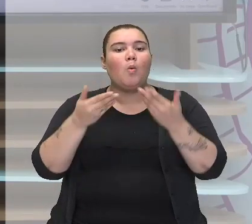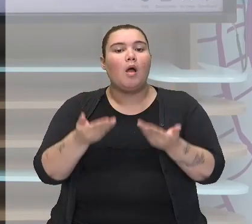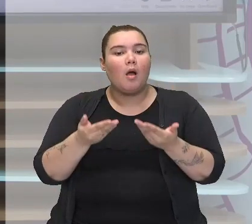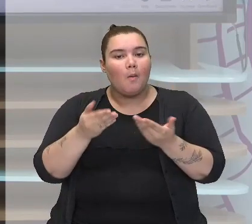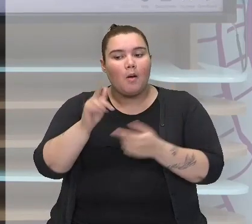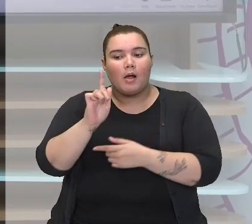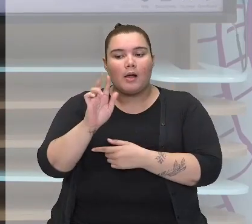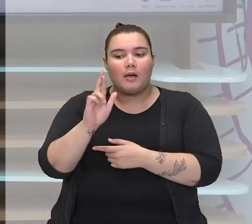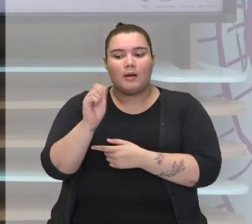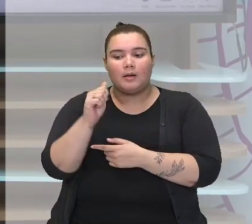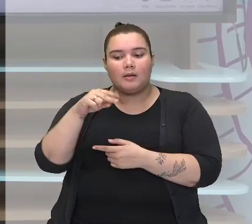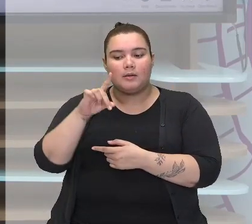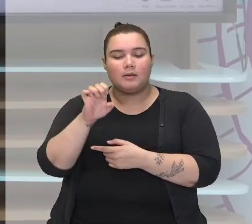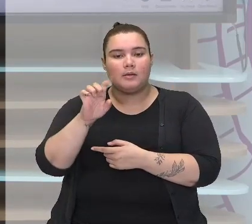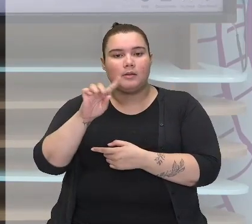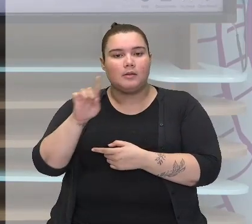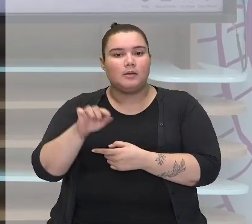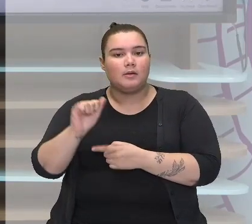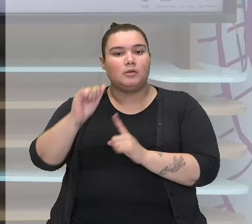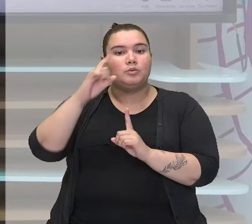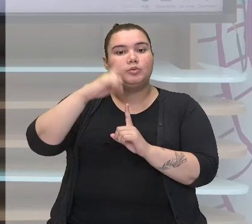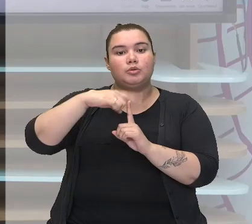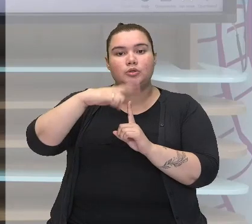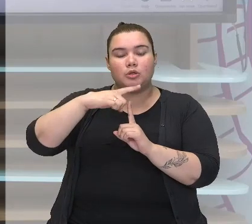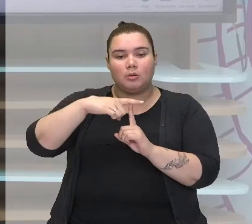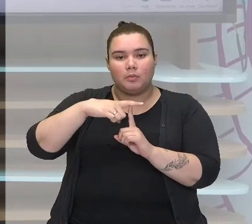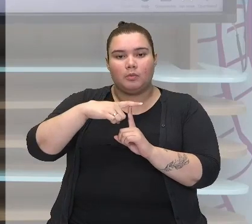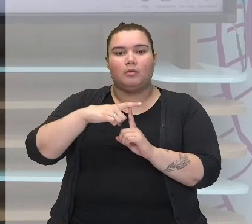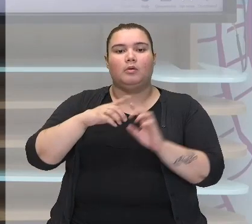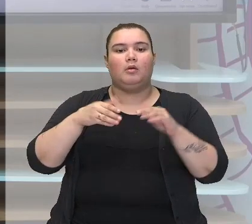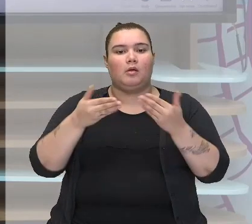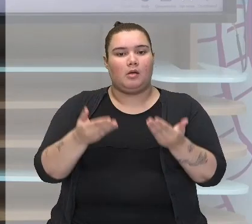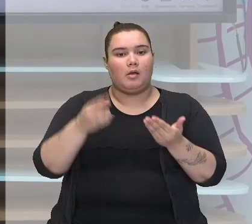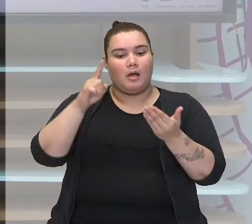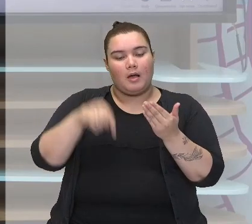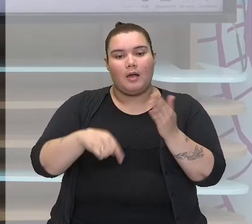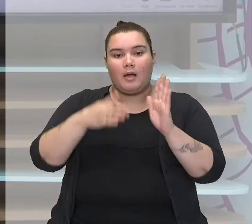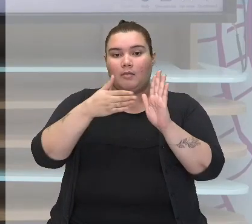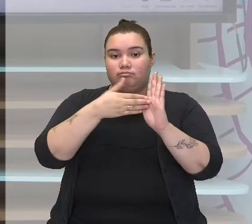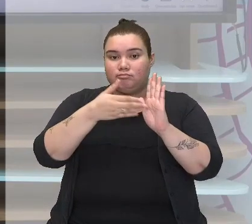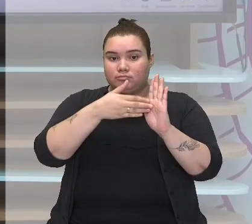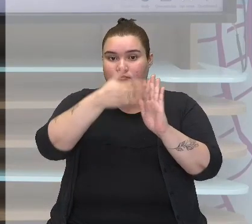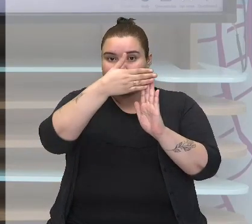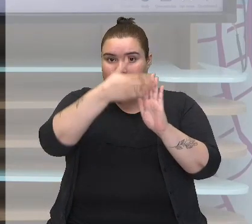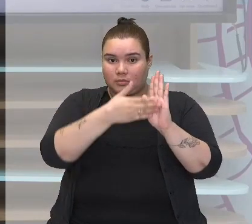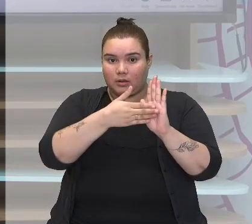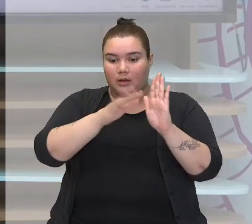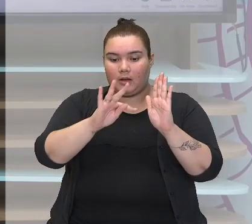A grandeza que está aí por trás é exatamente que essa tela ela tem